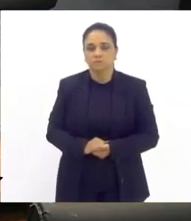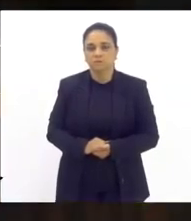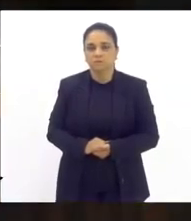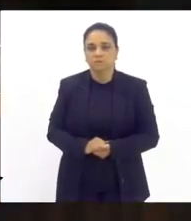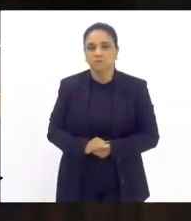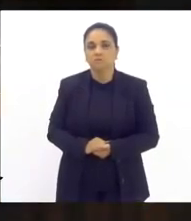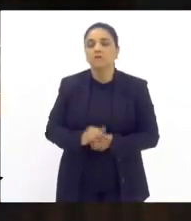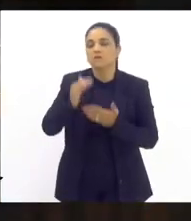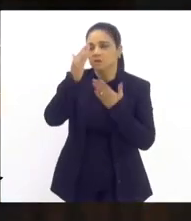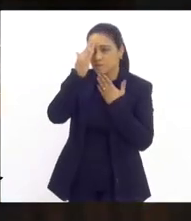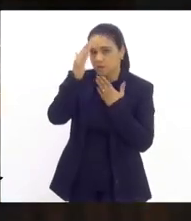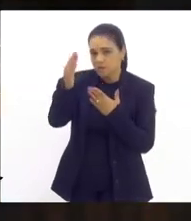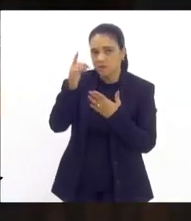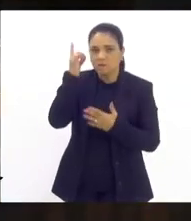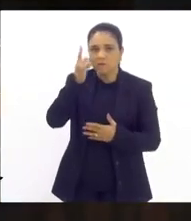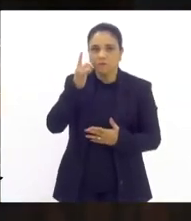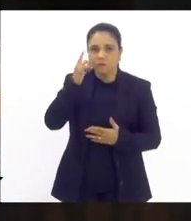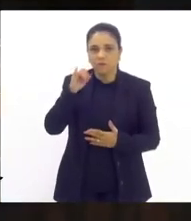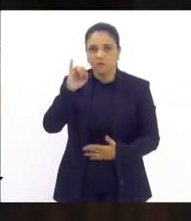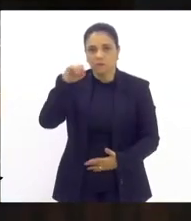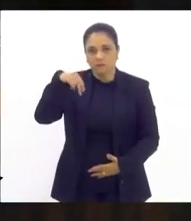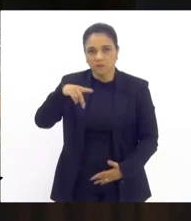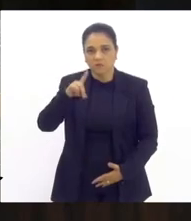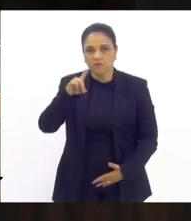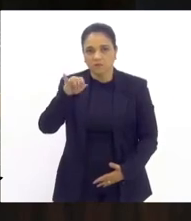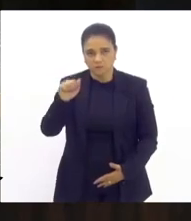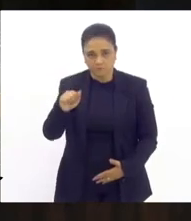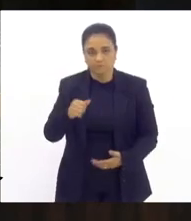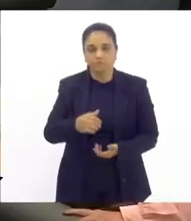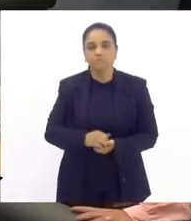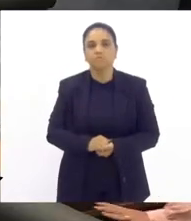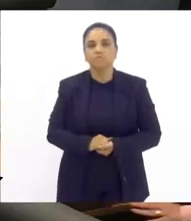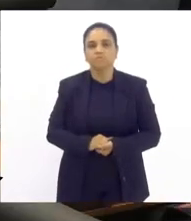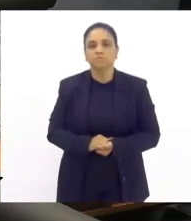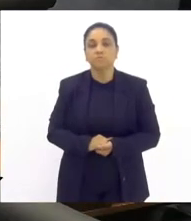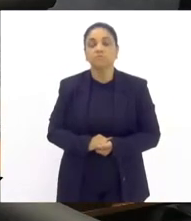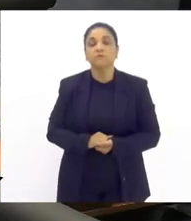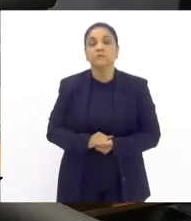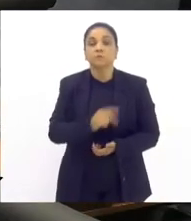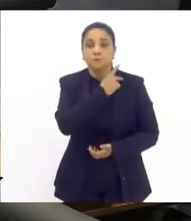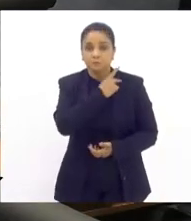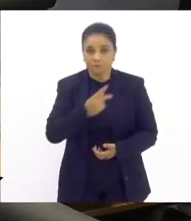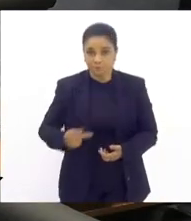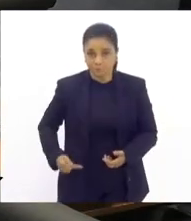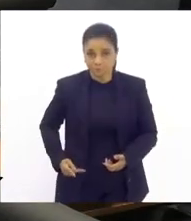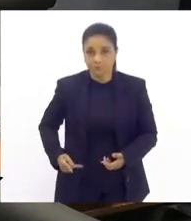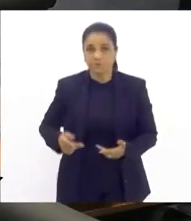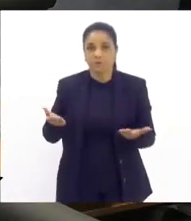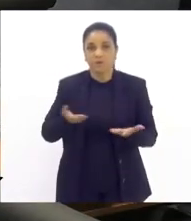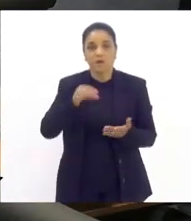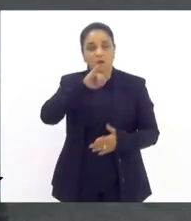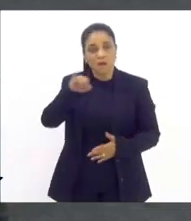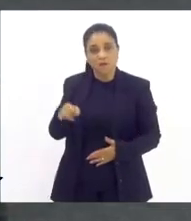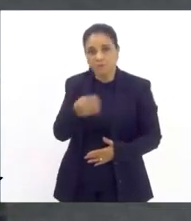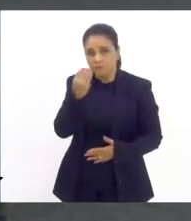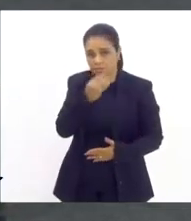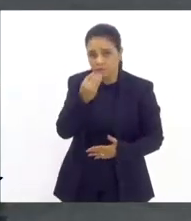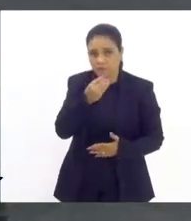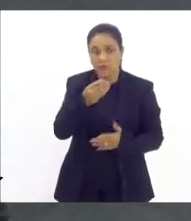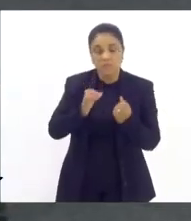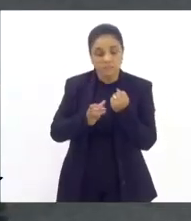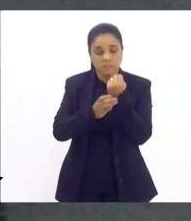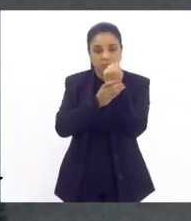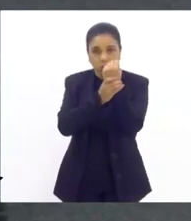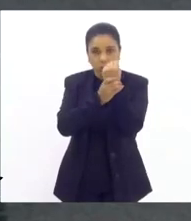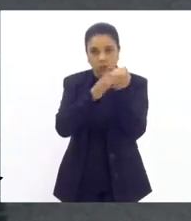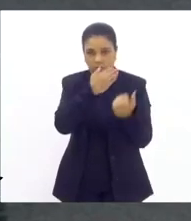aí deputada índia melou pela ordem Presidente vem aqui aproveitando que o assunto é segurança